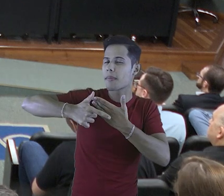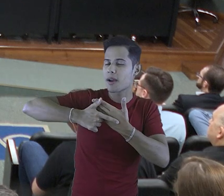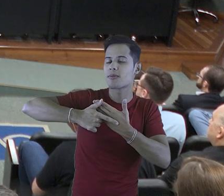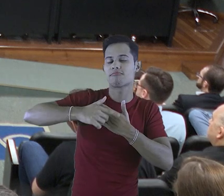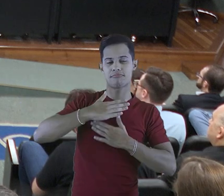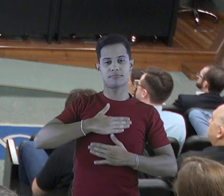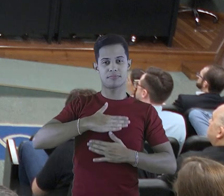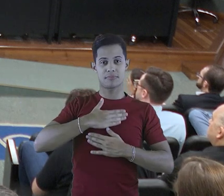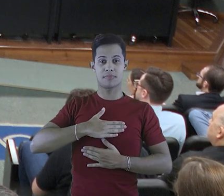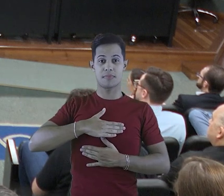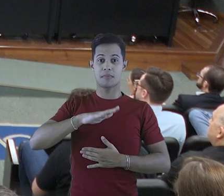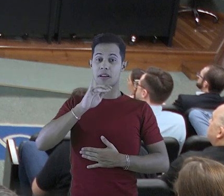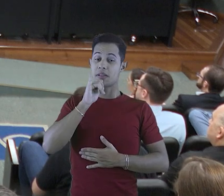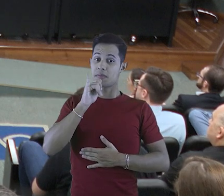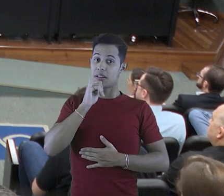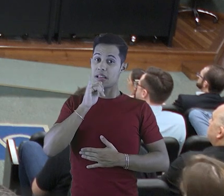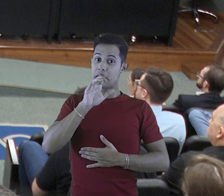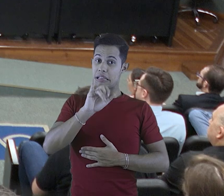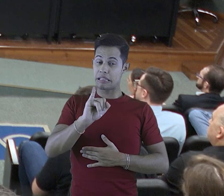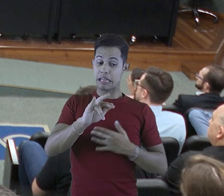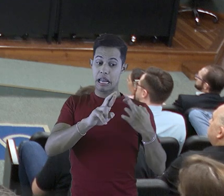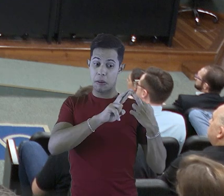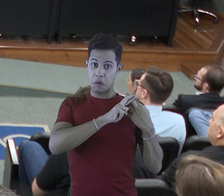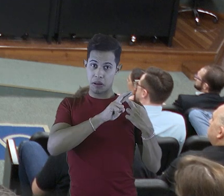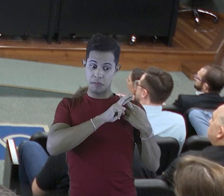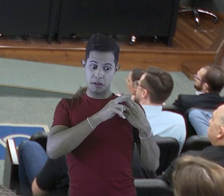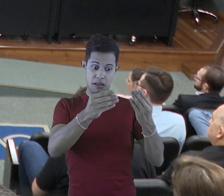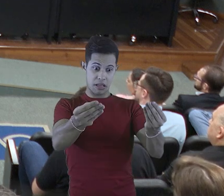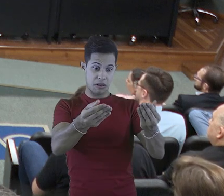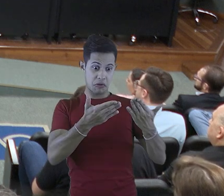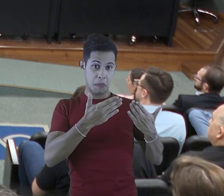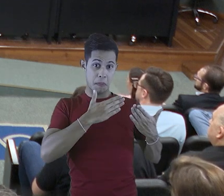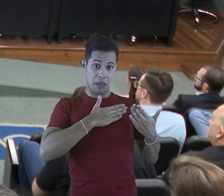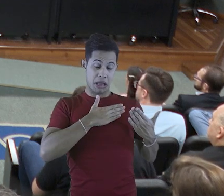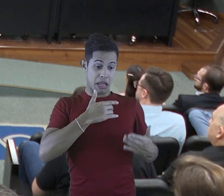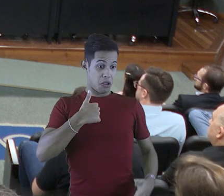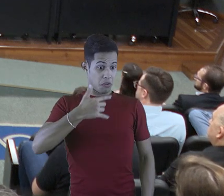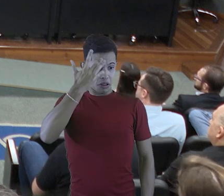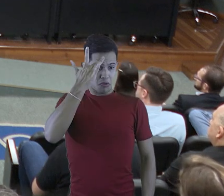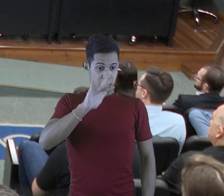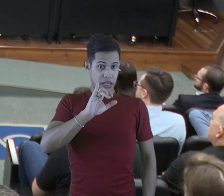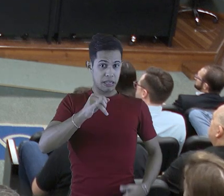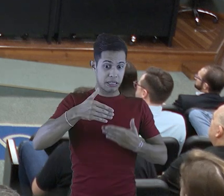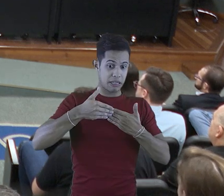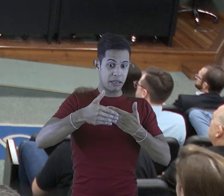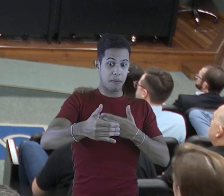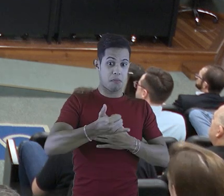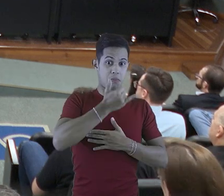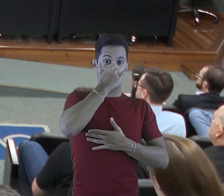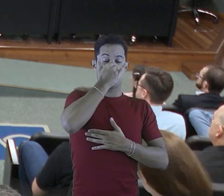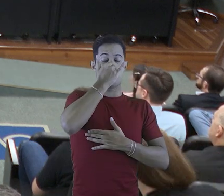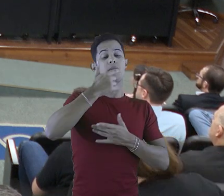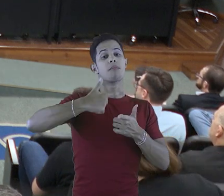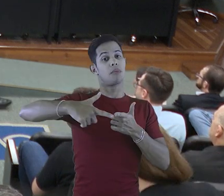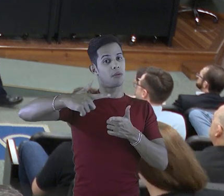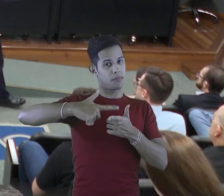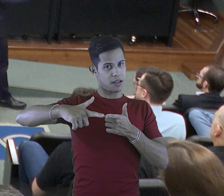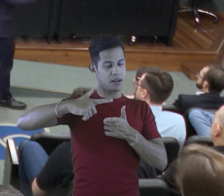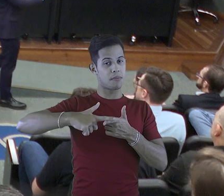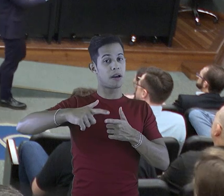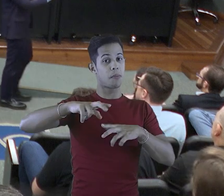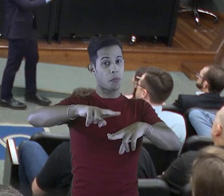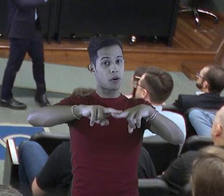ter a espada de Damocles na sua cabeça sem saber se você vai ser responsabilizado ou não é um problema. Então, a gente quer